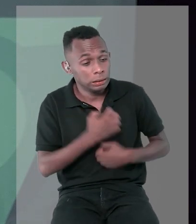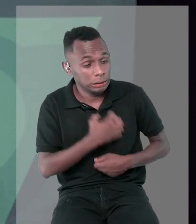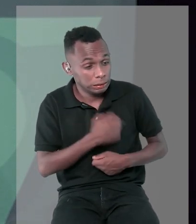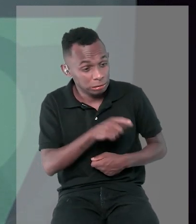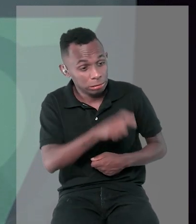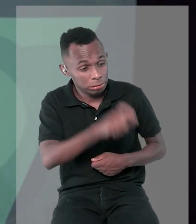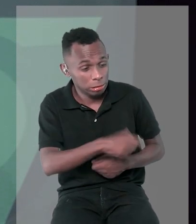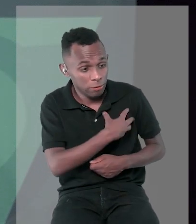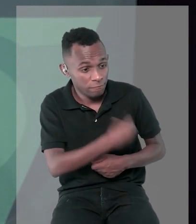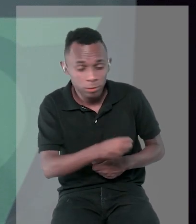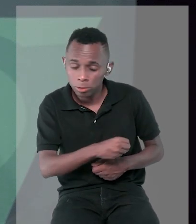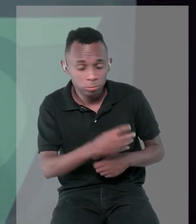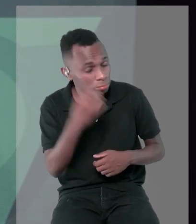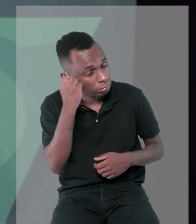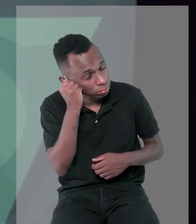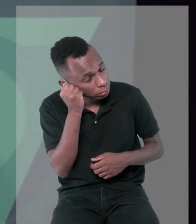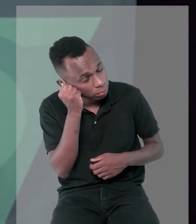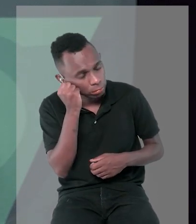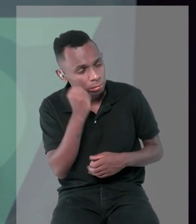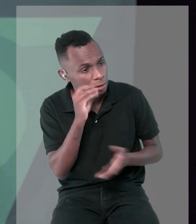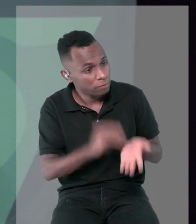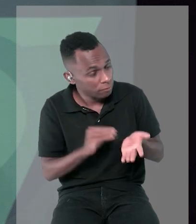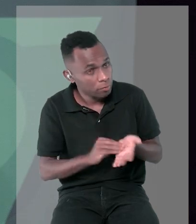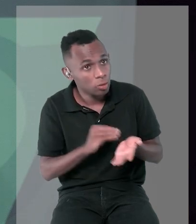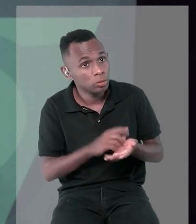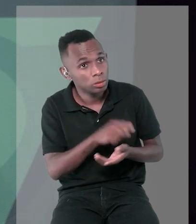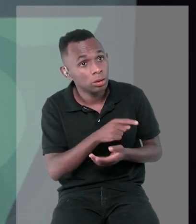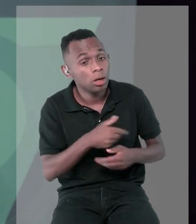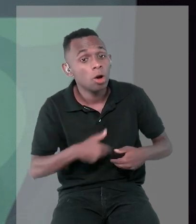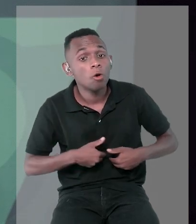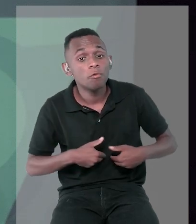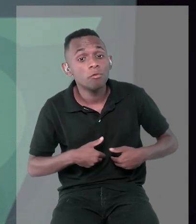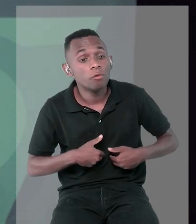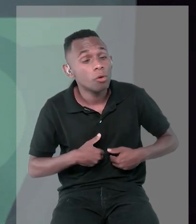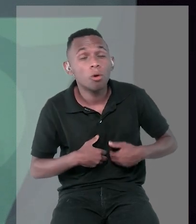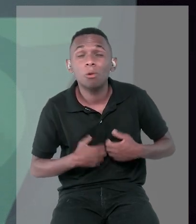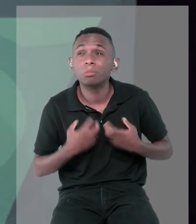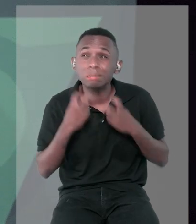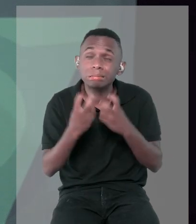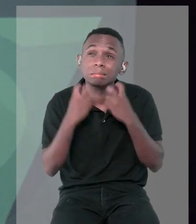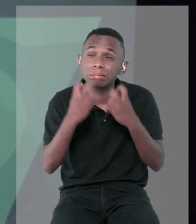com o filho que não dorme, porque o filho não está com fome e não tem o que comer.